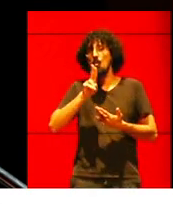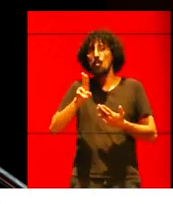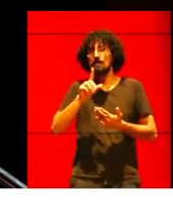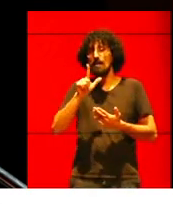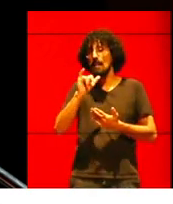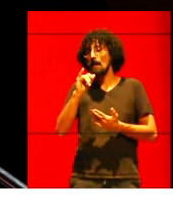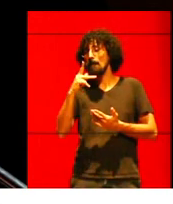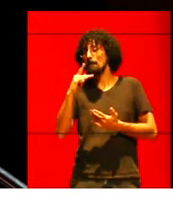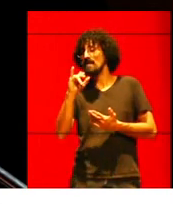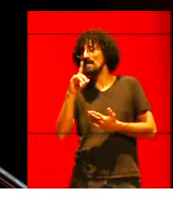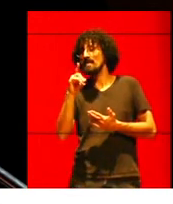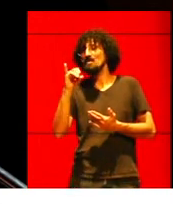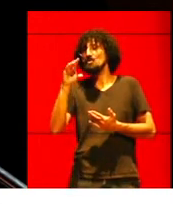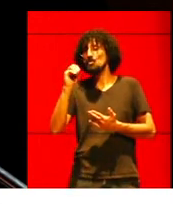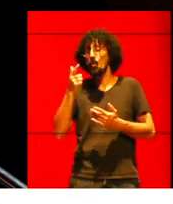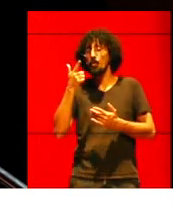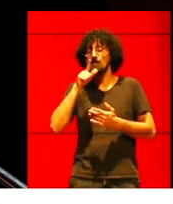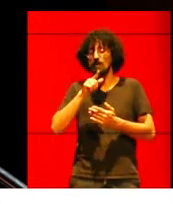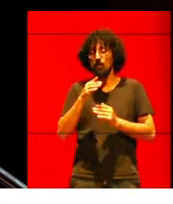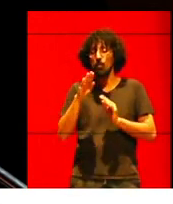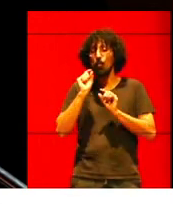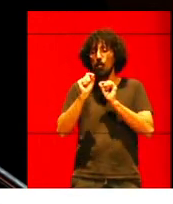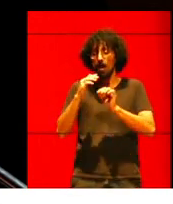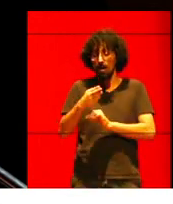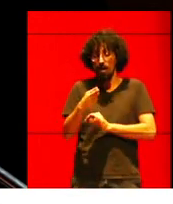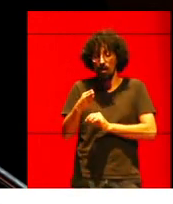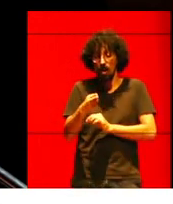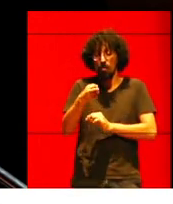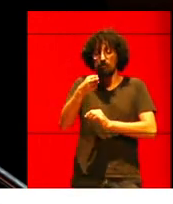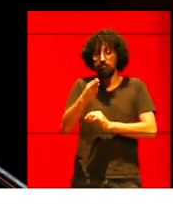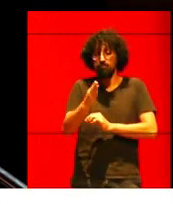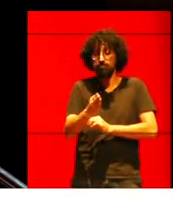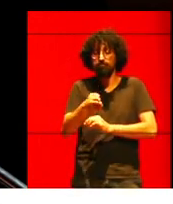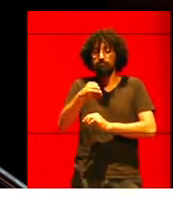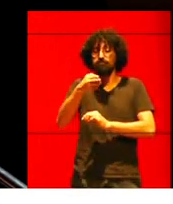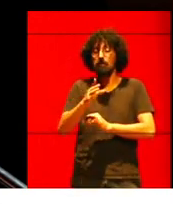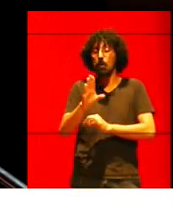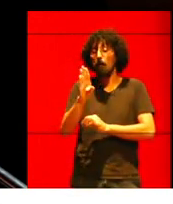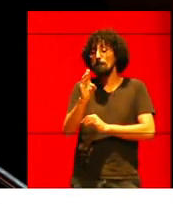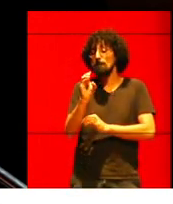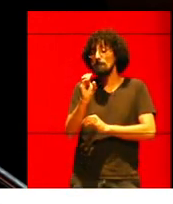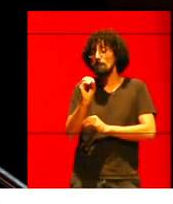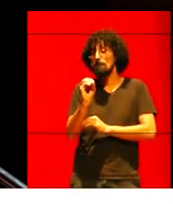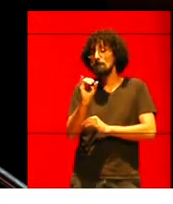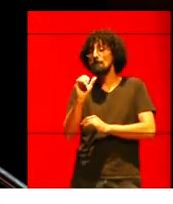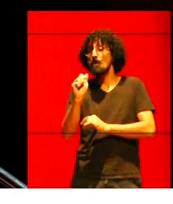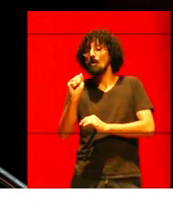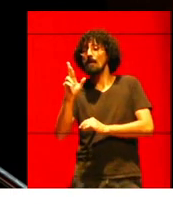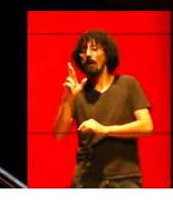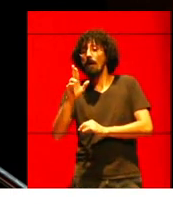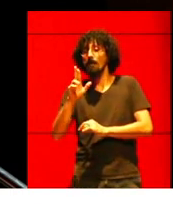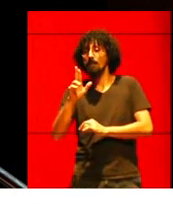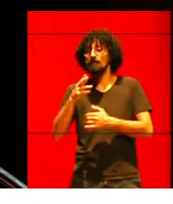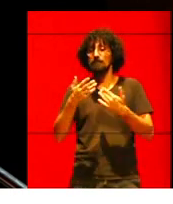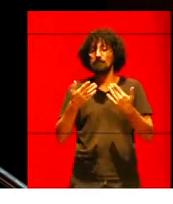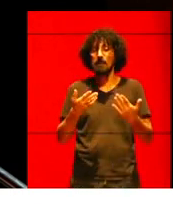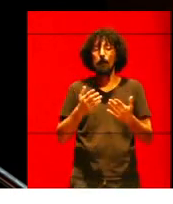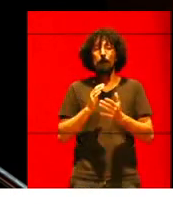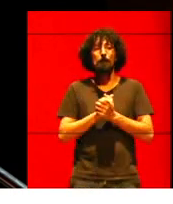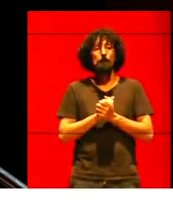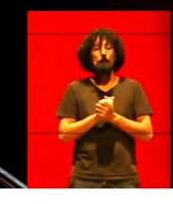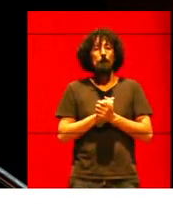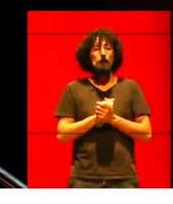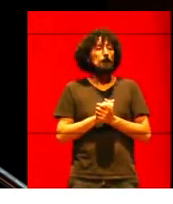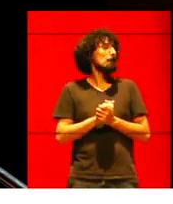essa flutuação. Os patos, eles têm uma camada de gordura bem ali na região peitoral, que tem contato com a água, como se fosse realmente uma